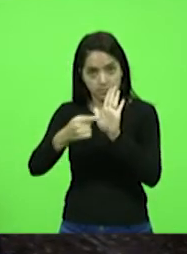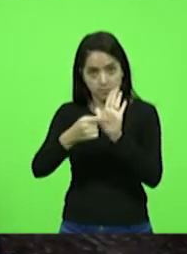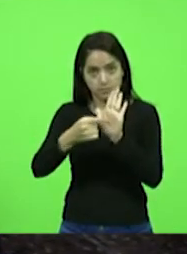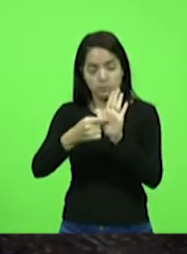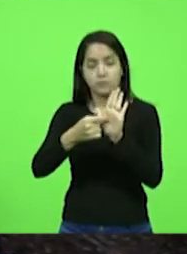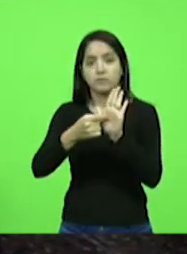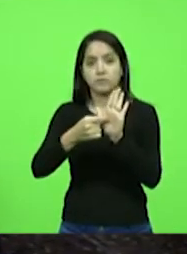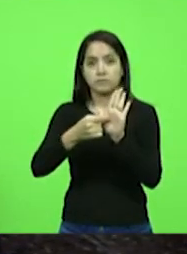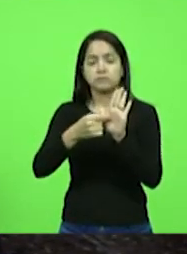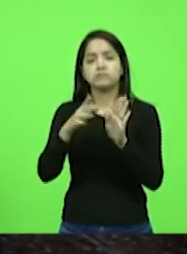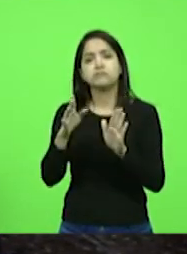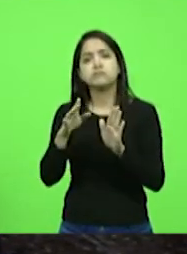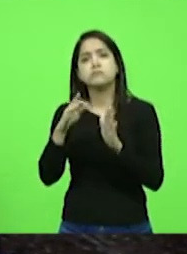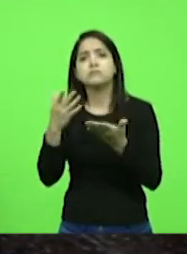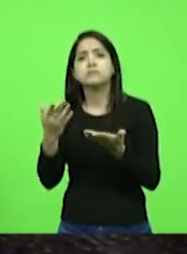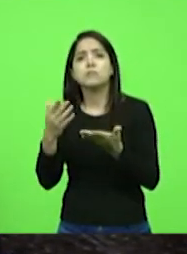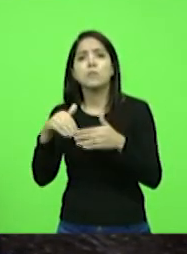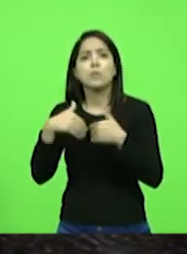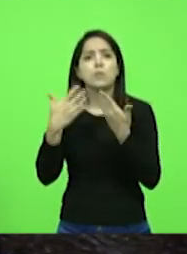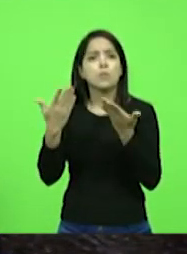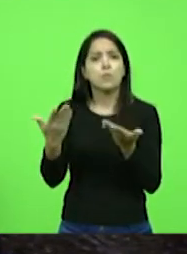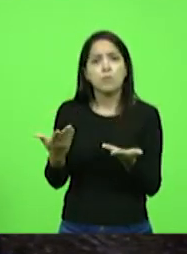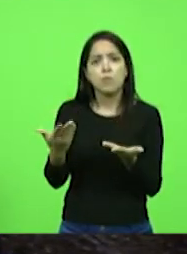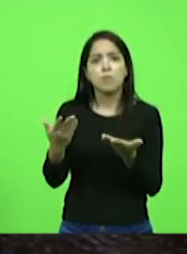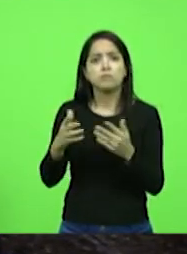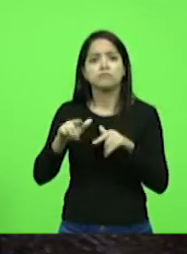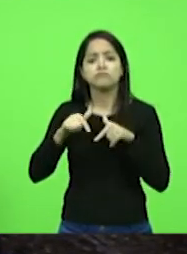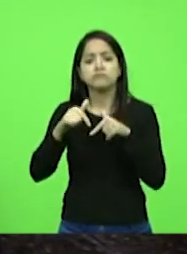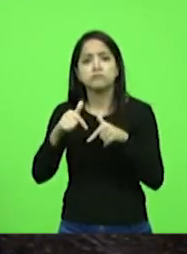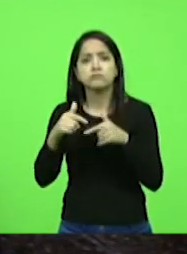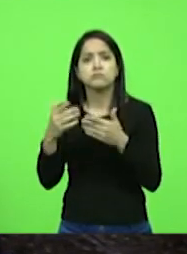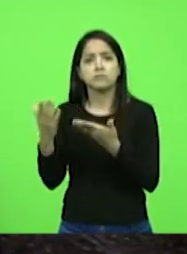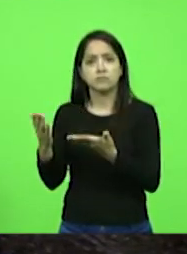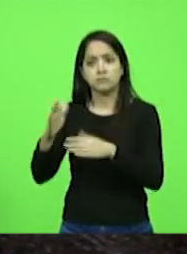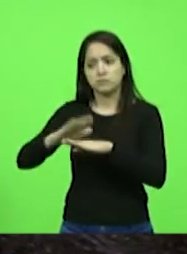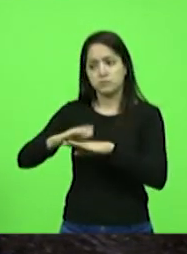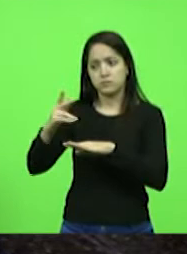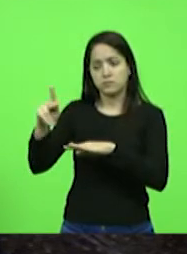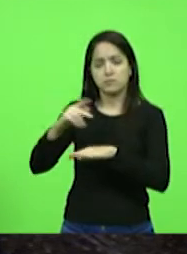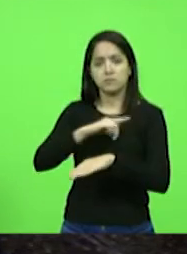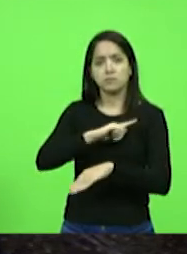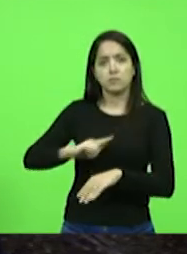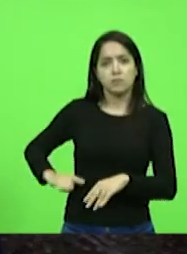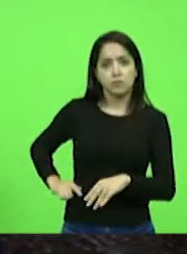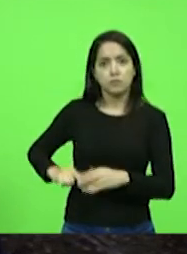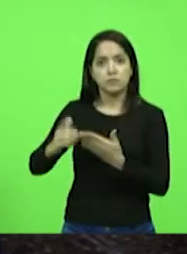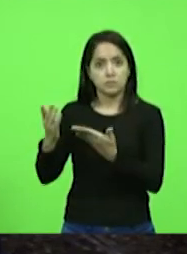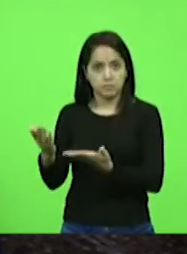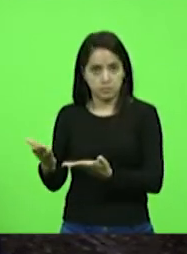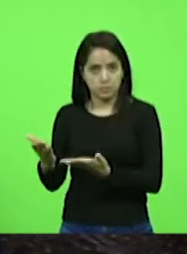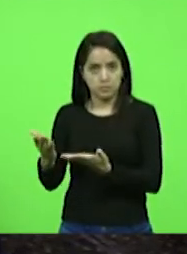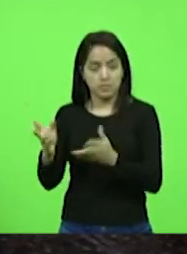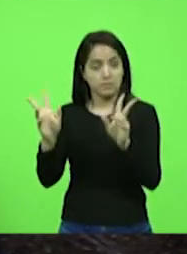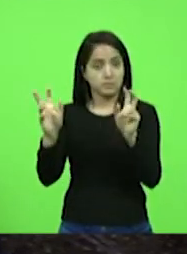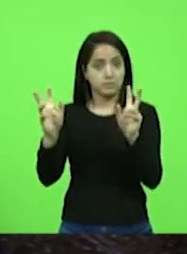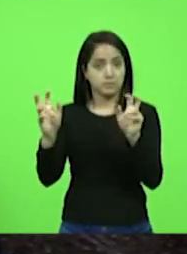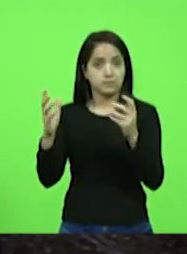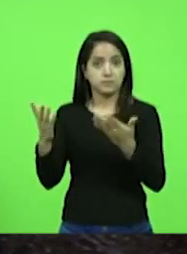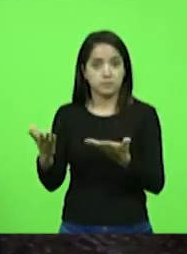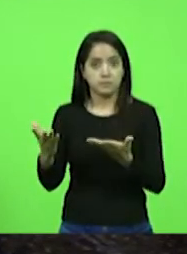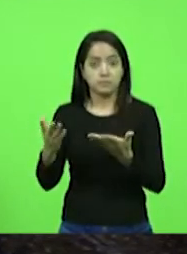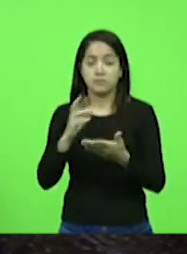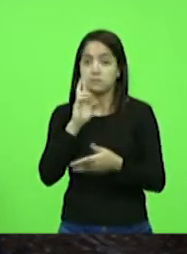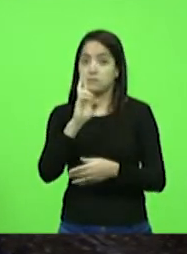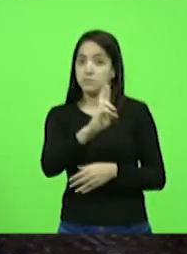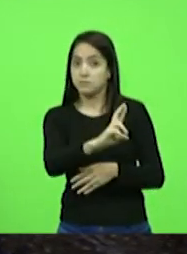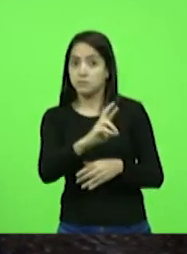o questionamento. Qual é o posicionamento da governadora de Santa Catarina a esse respeito? E essa resposta